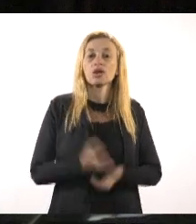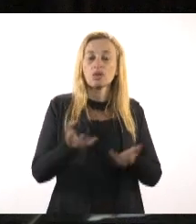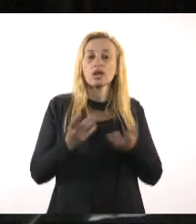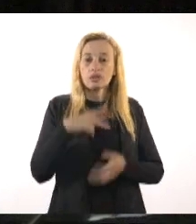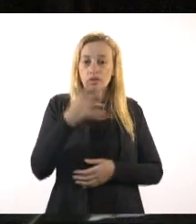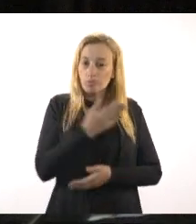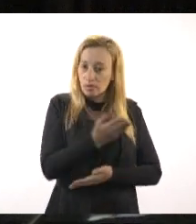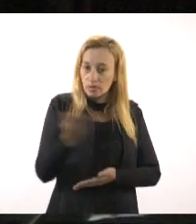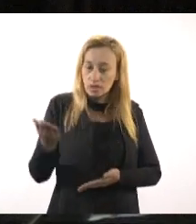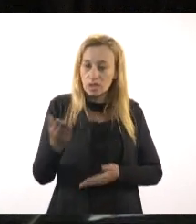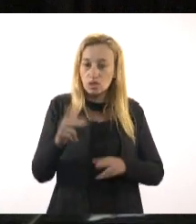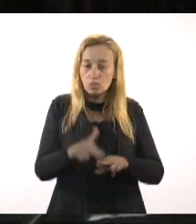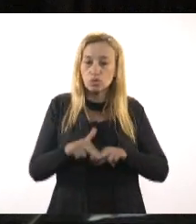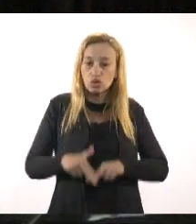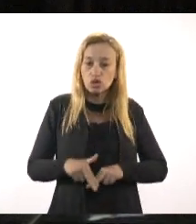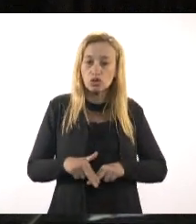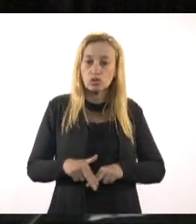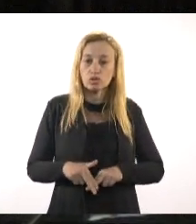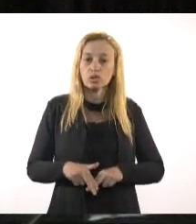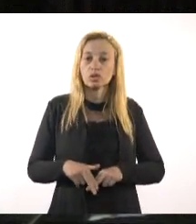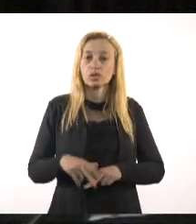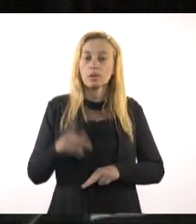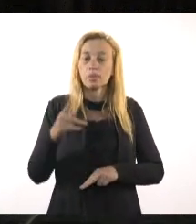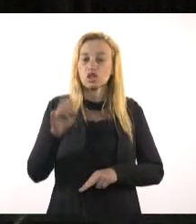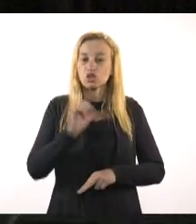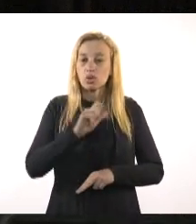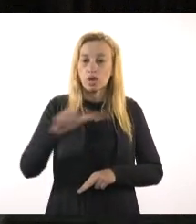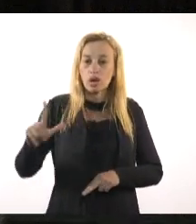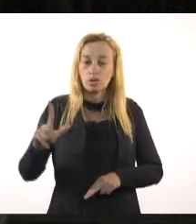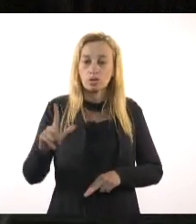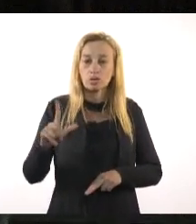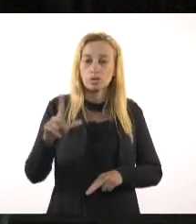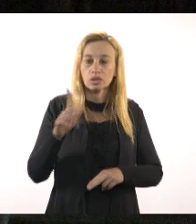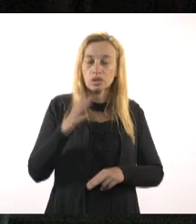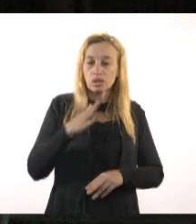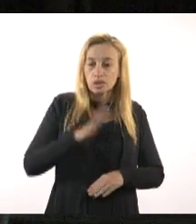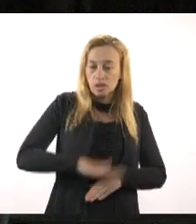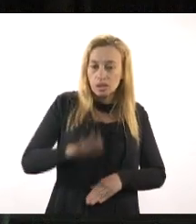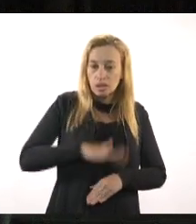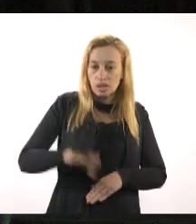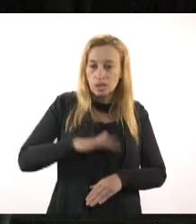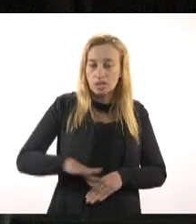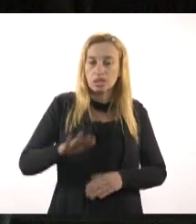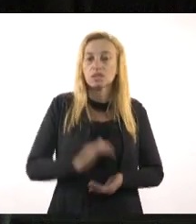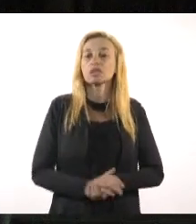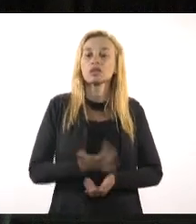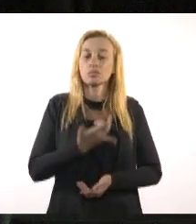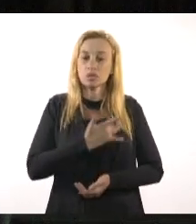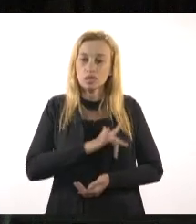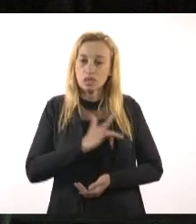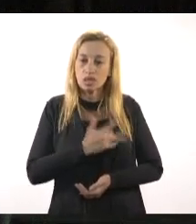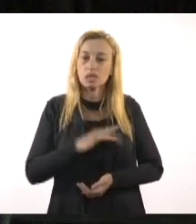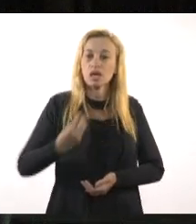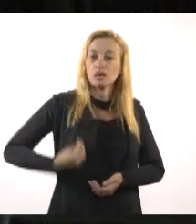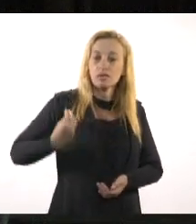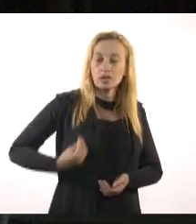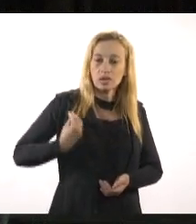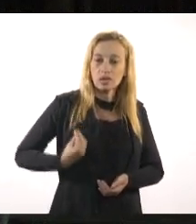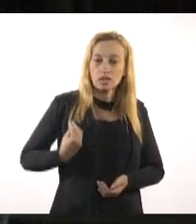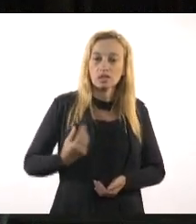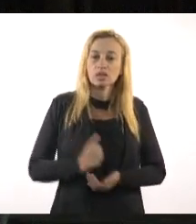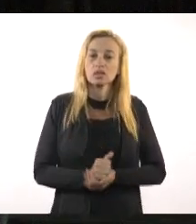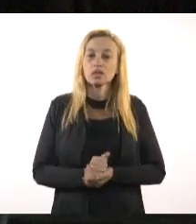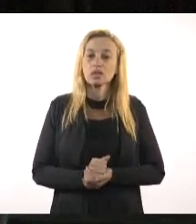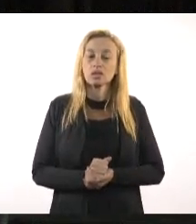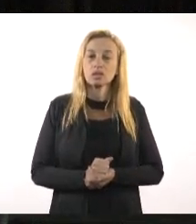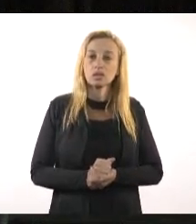qual é a razão de existir da Pastoral do Menor. Libertar-os da condição de miséria e luta pela sobrevivência para que se